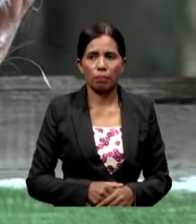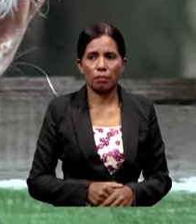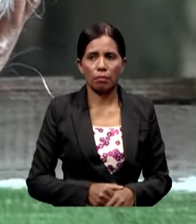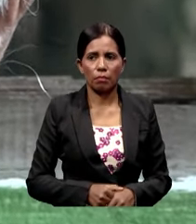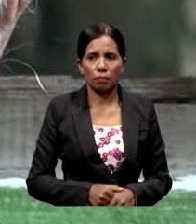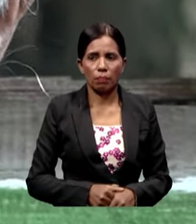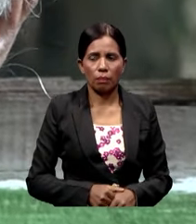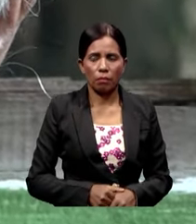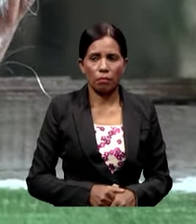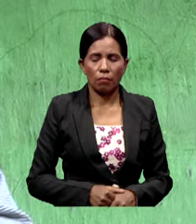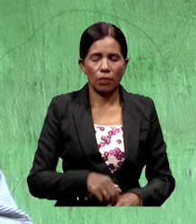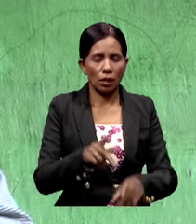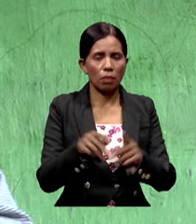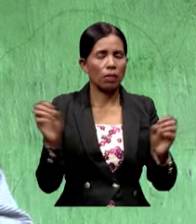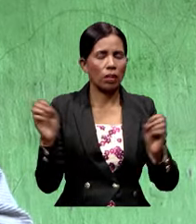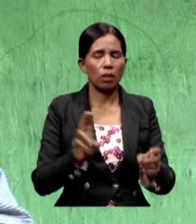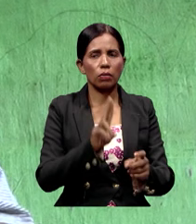Mal laka kila teta.